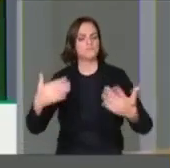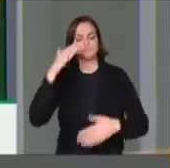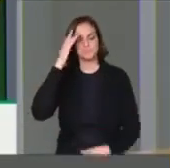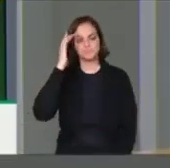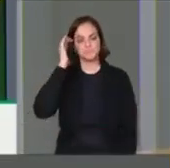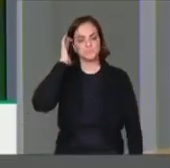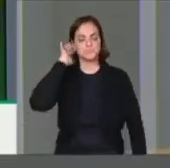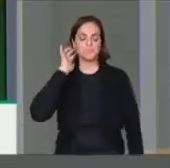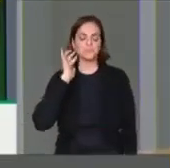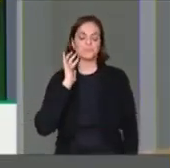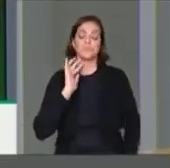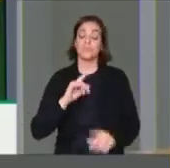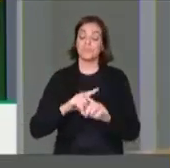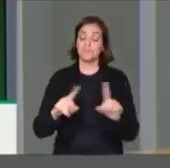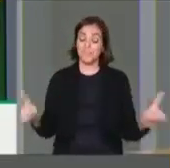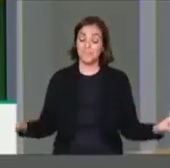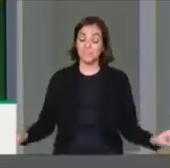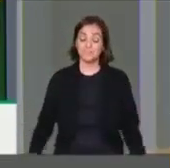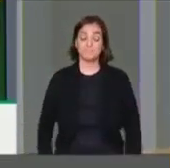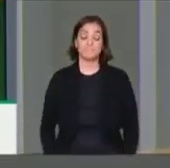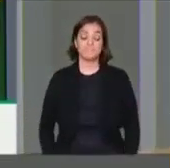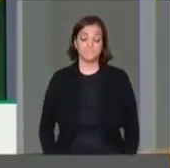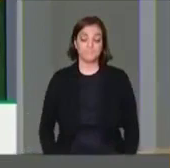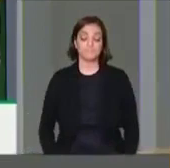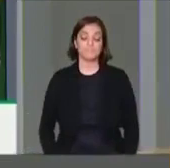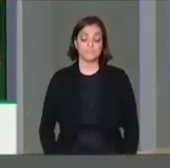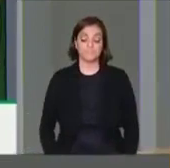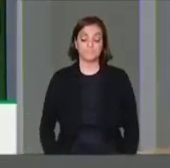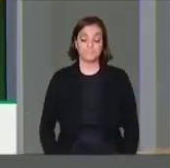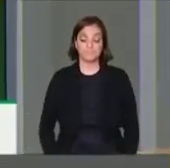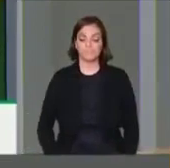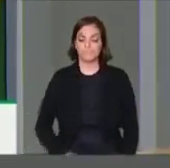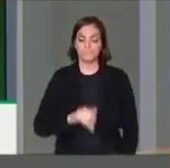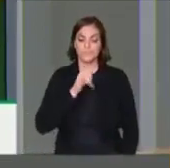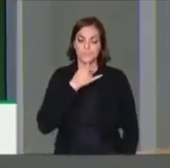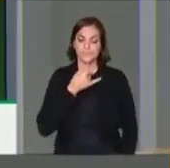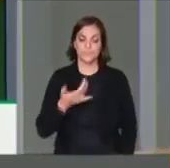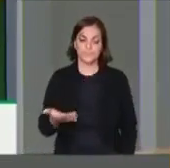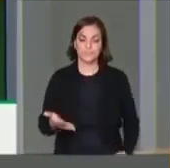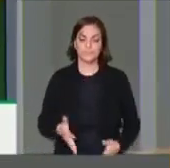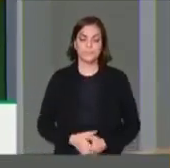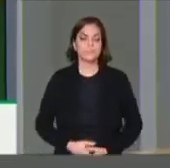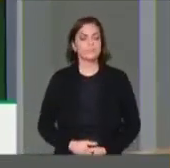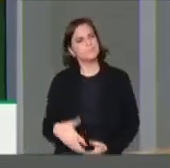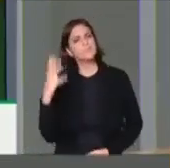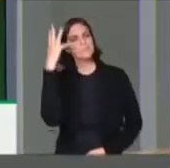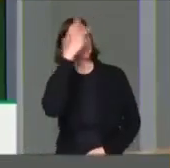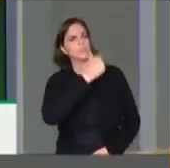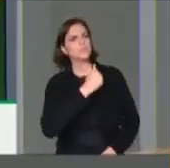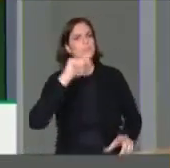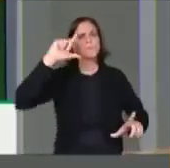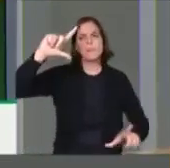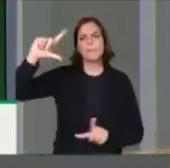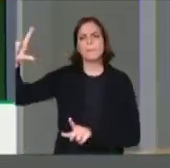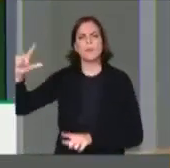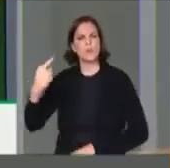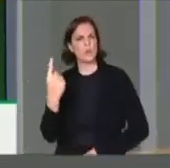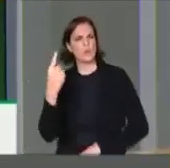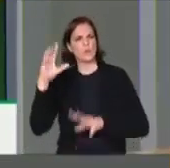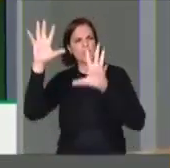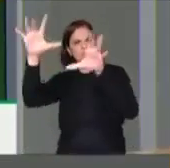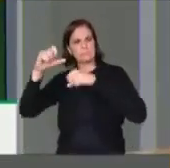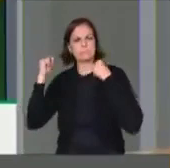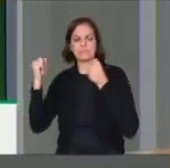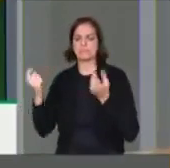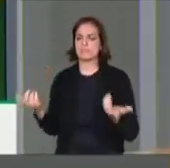presidente, amigos, é lamentável que essa bela exposição tenha sido maculada por conta do cartaz, objeto